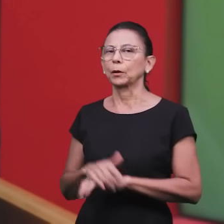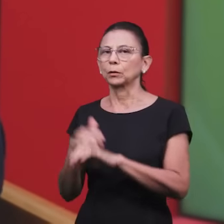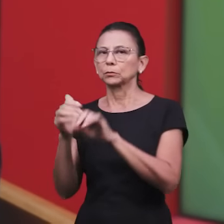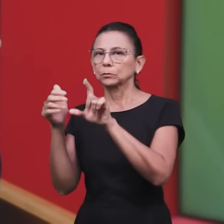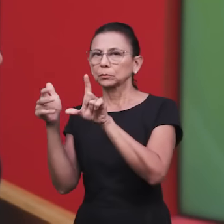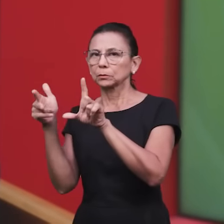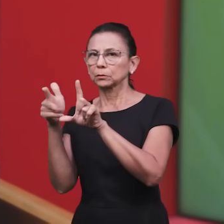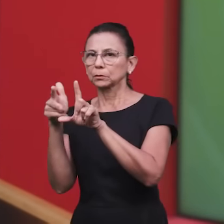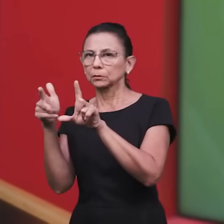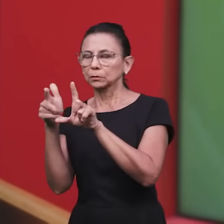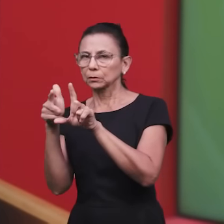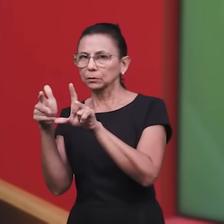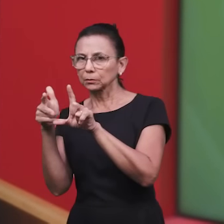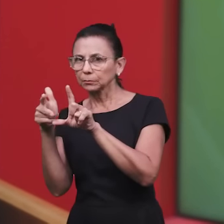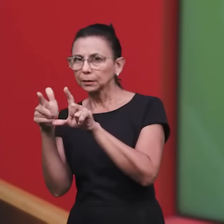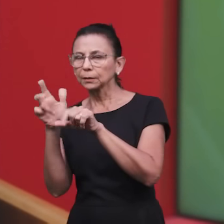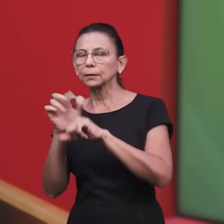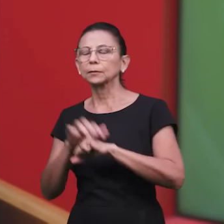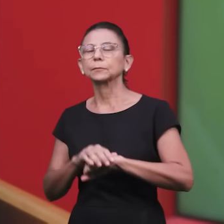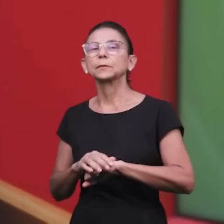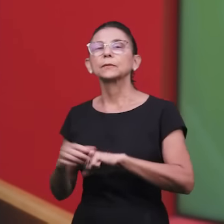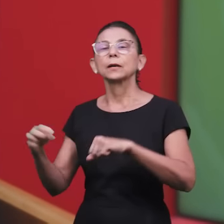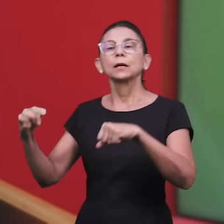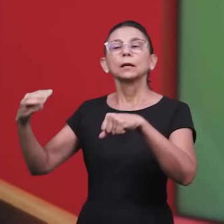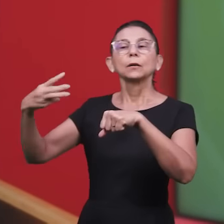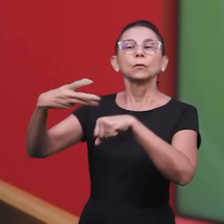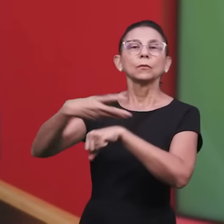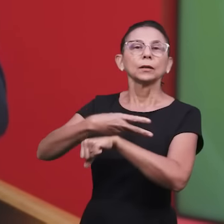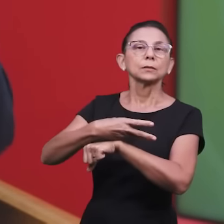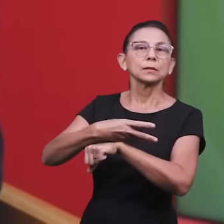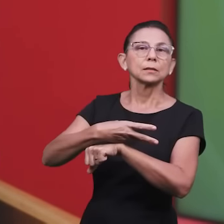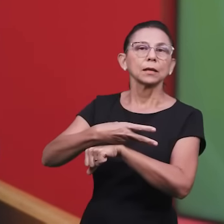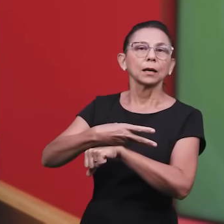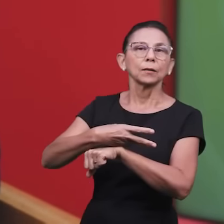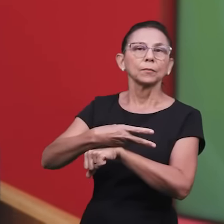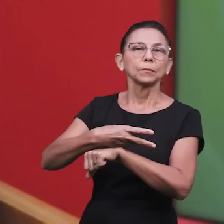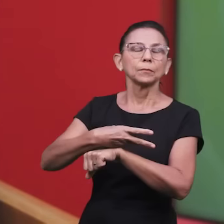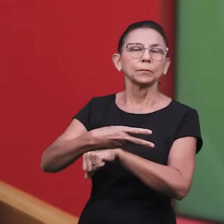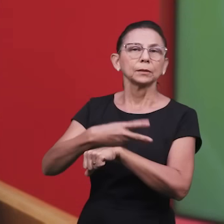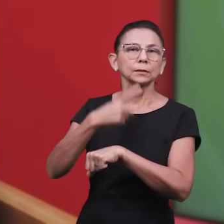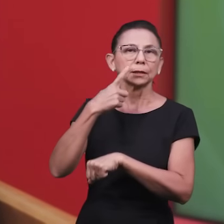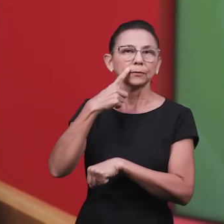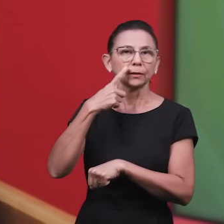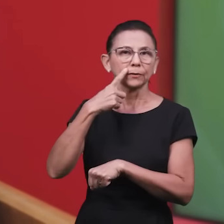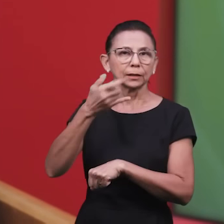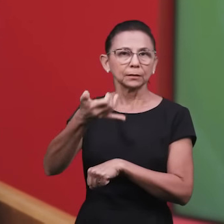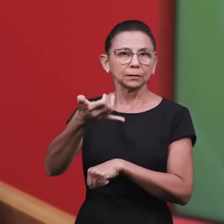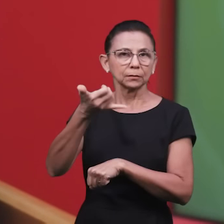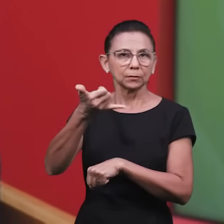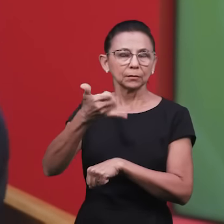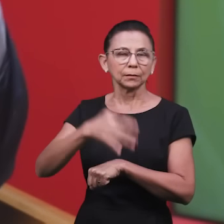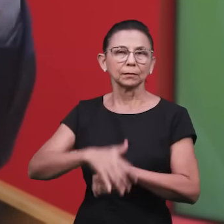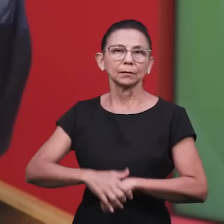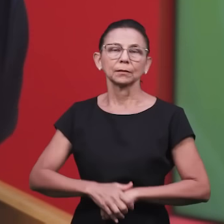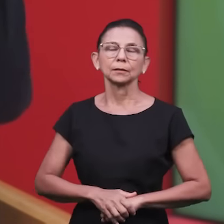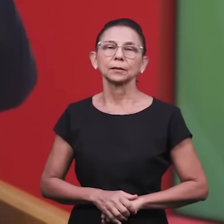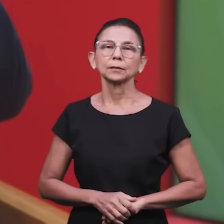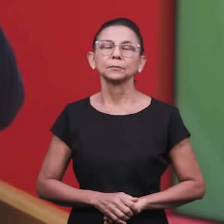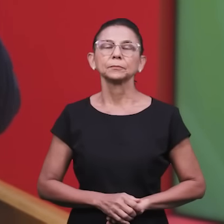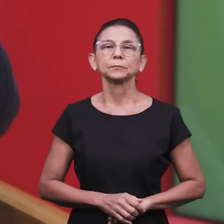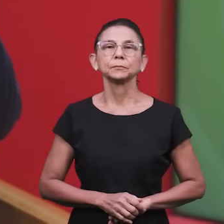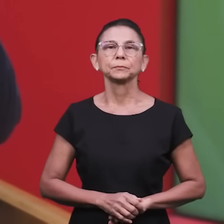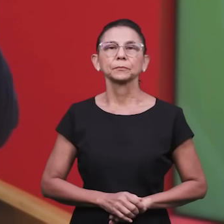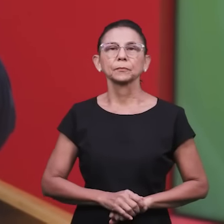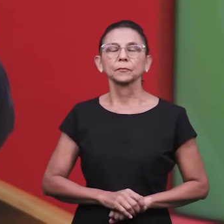nele, você vai ser direcionado para o WhatsApp, vai aparecer uma mensagem no seu WhatsApp e já